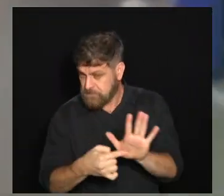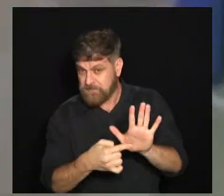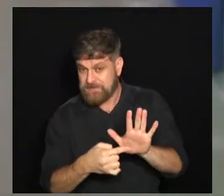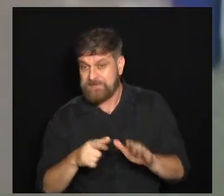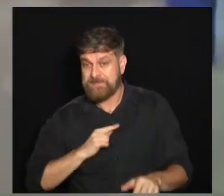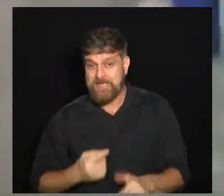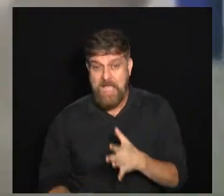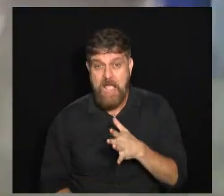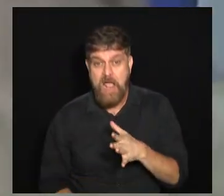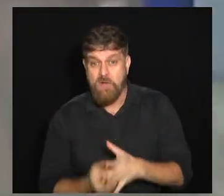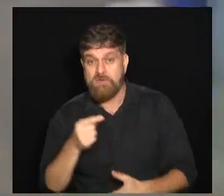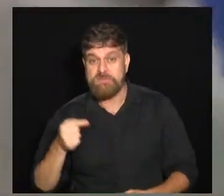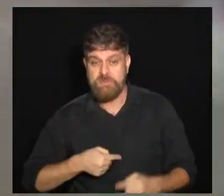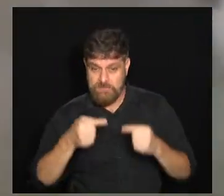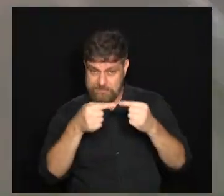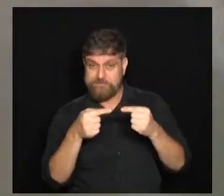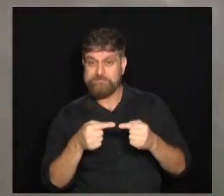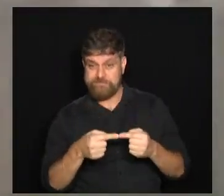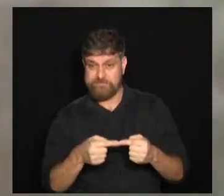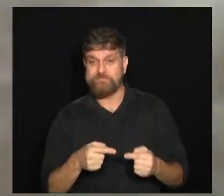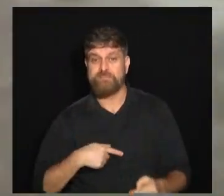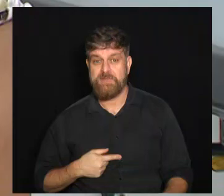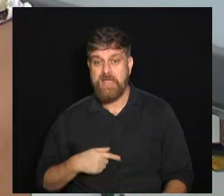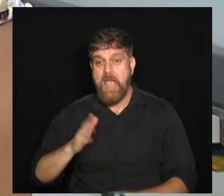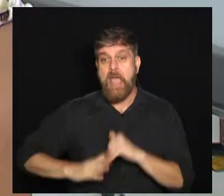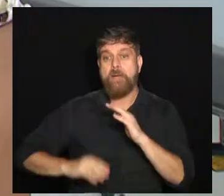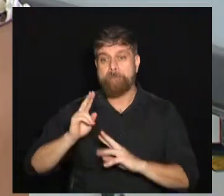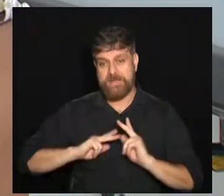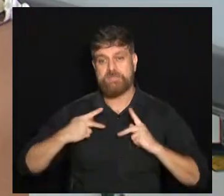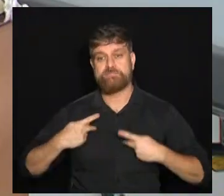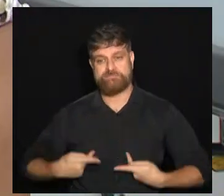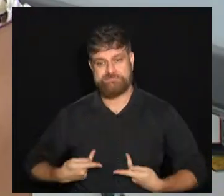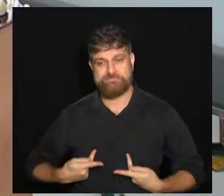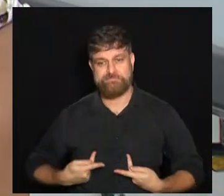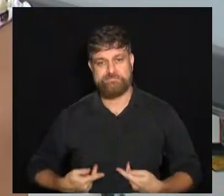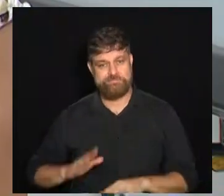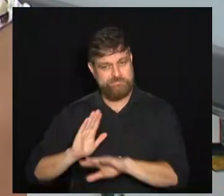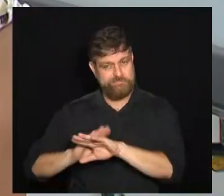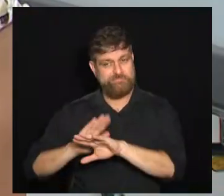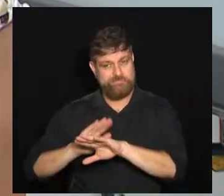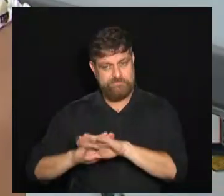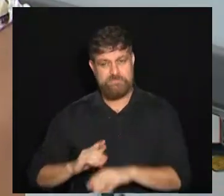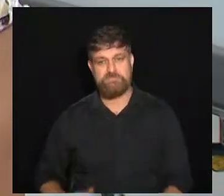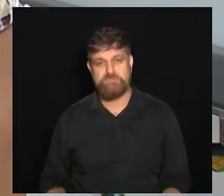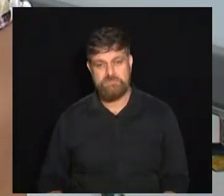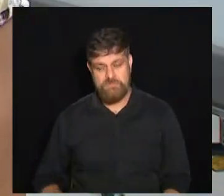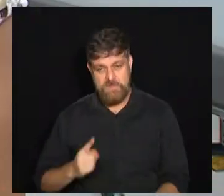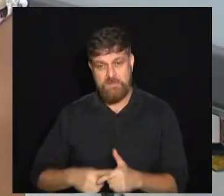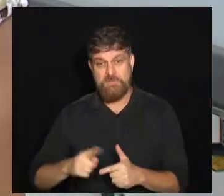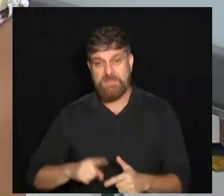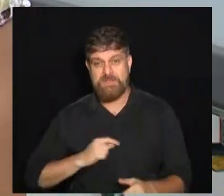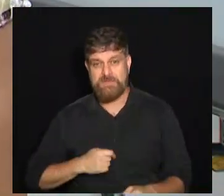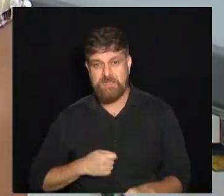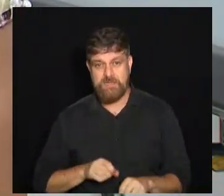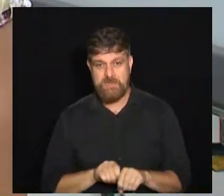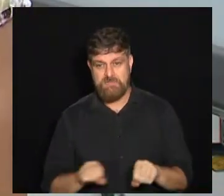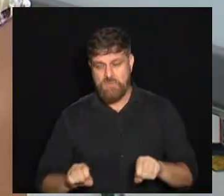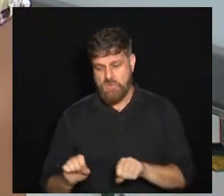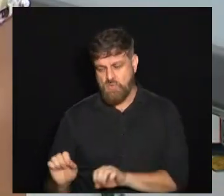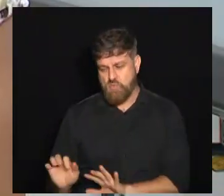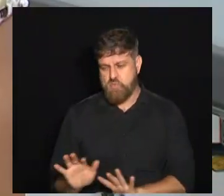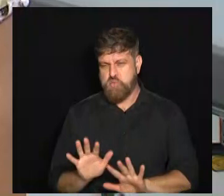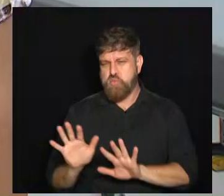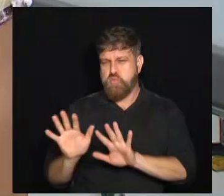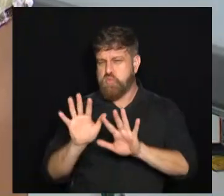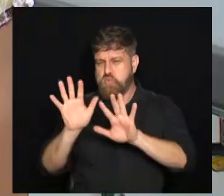tem principal relação com a ação humana. Uma consequência direta é a queima de combustíveis fósseis. O